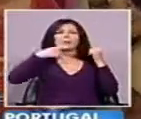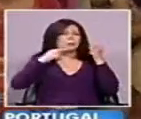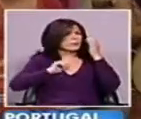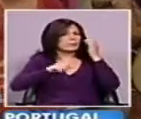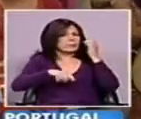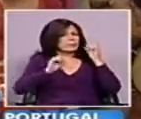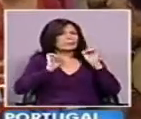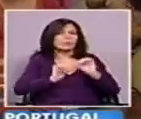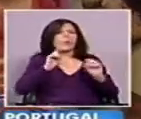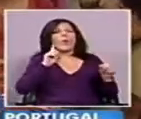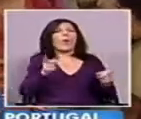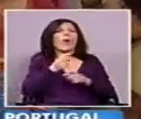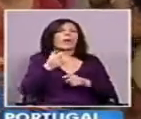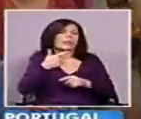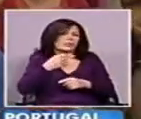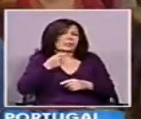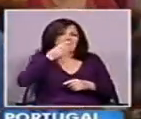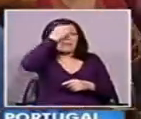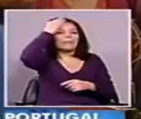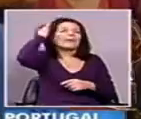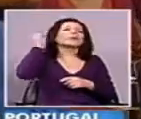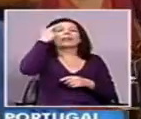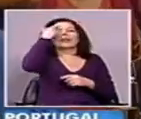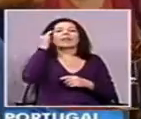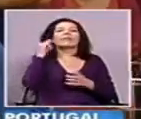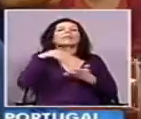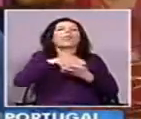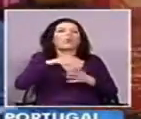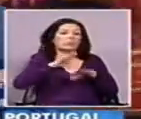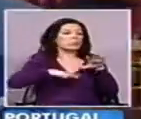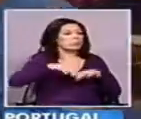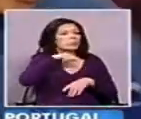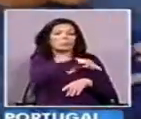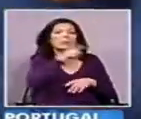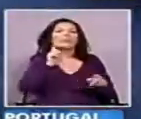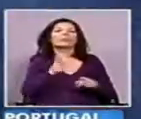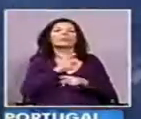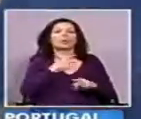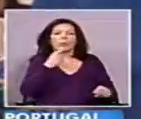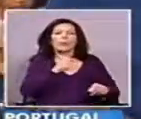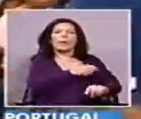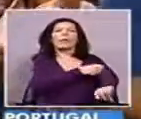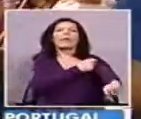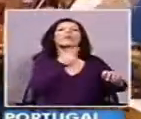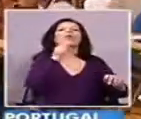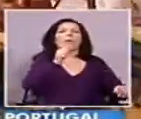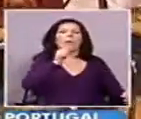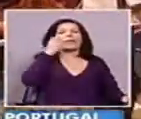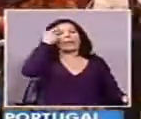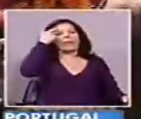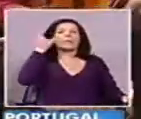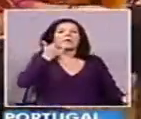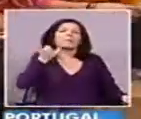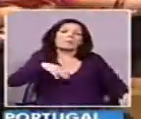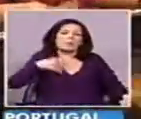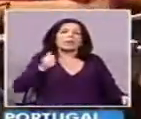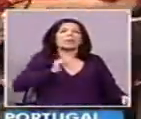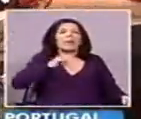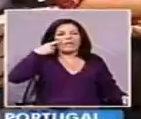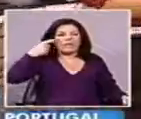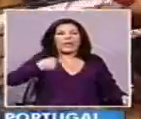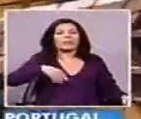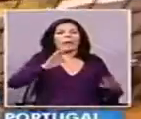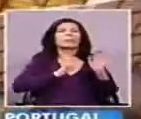música da orquestra. Aqui estão os inventores do título desta música. Esta música chama-se Imaginem a Nossa Viagem